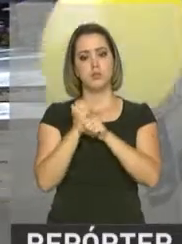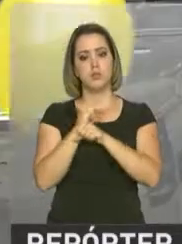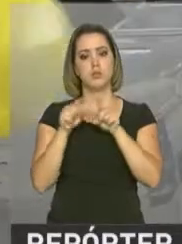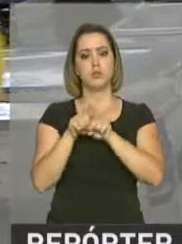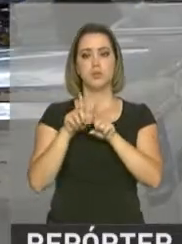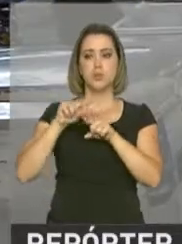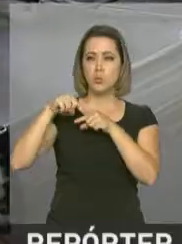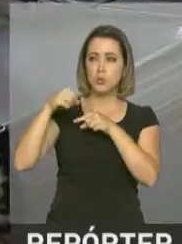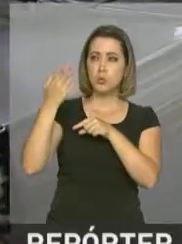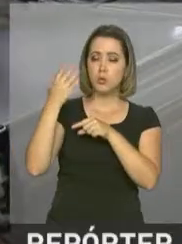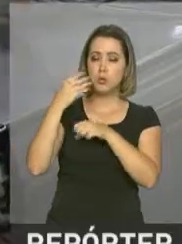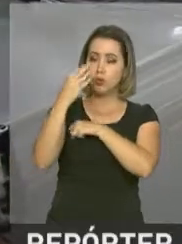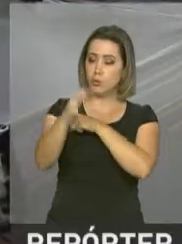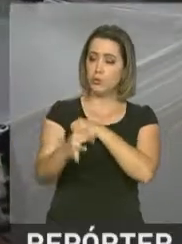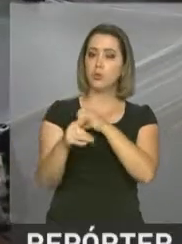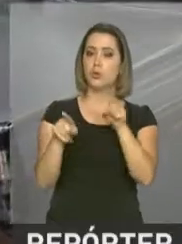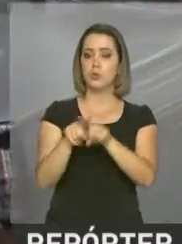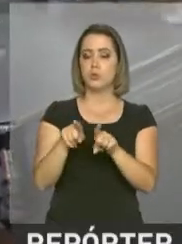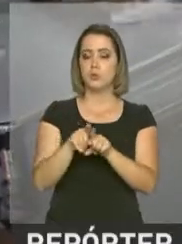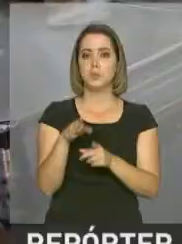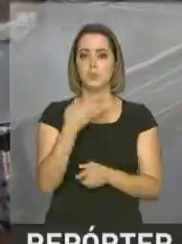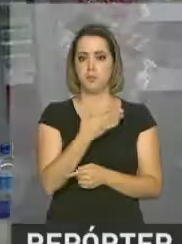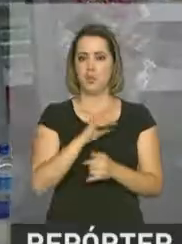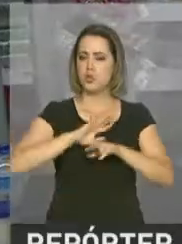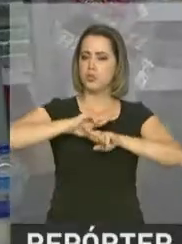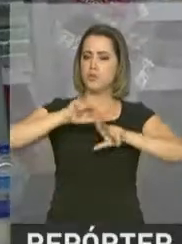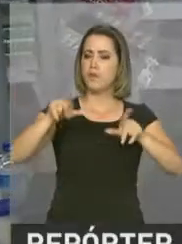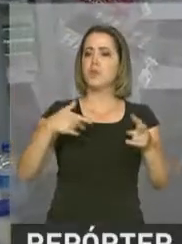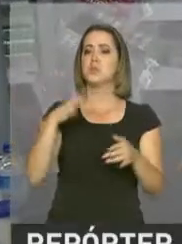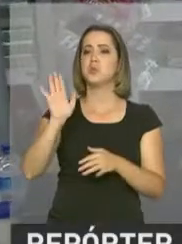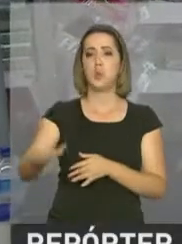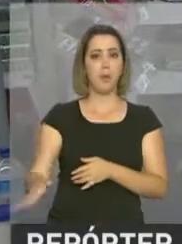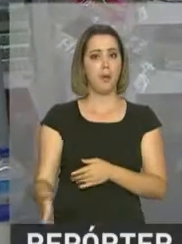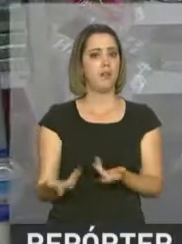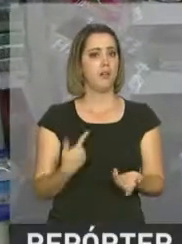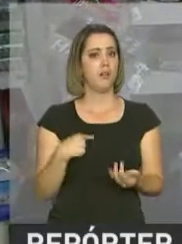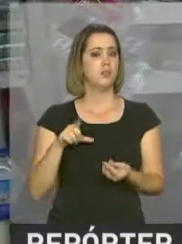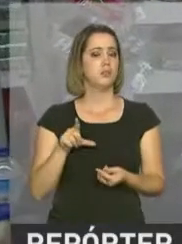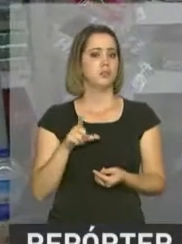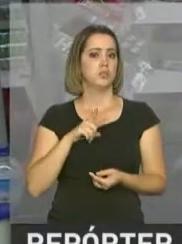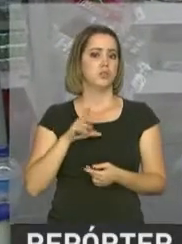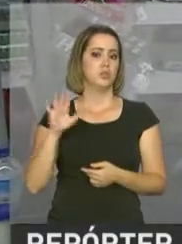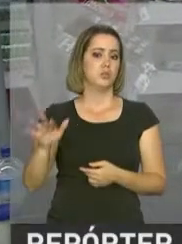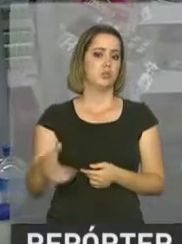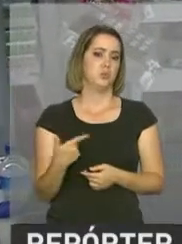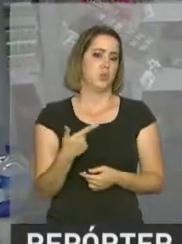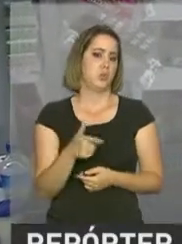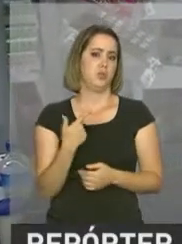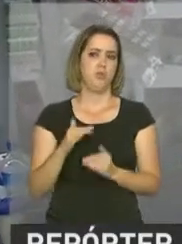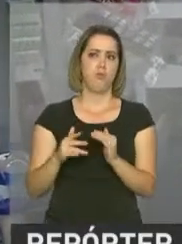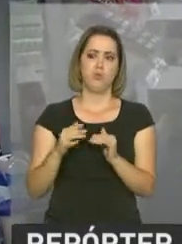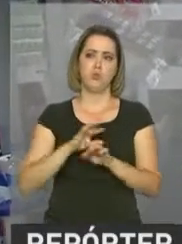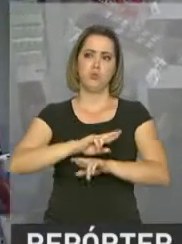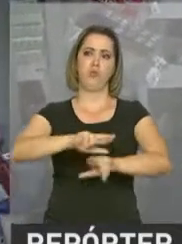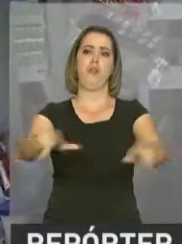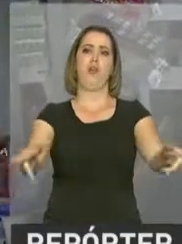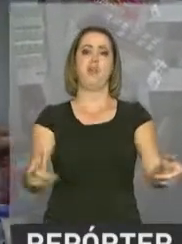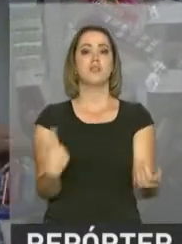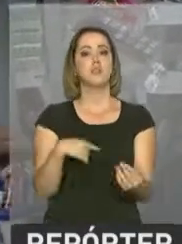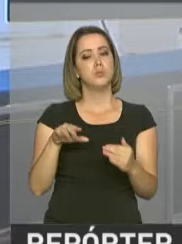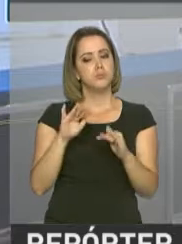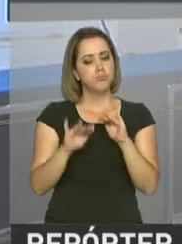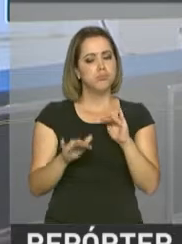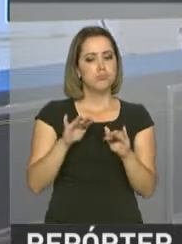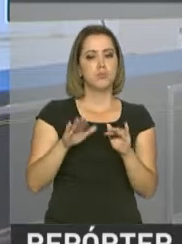mais barato mesmo. Os legumes e verduras, sim. Redução em alguns itens, não em muita coisa não, mas alguns itens consegui